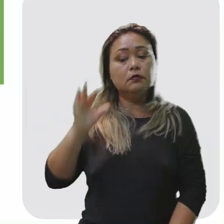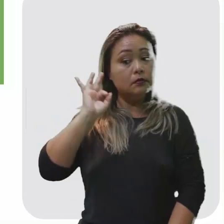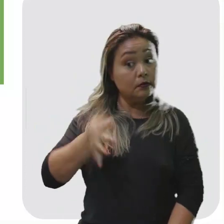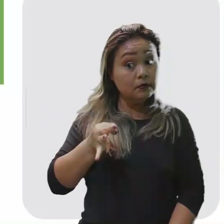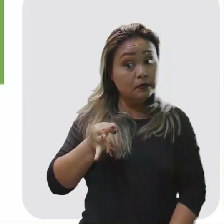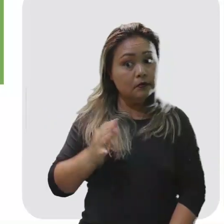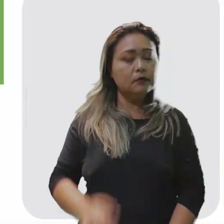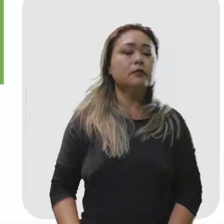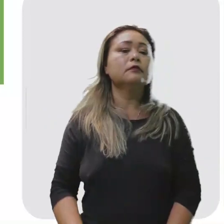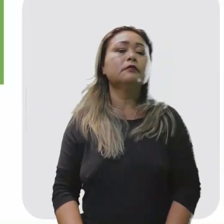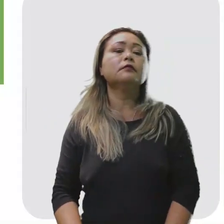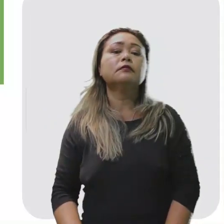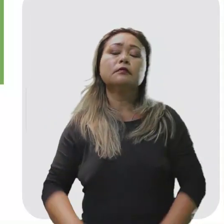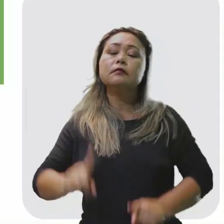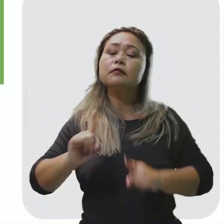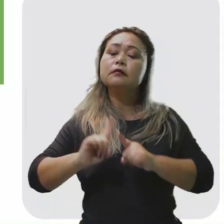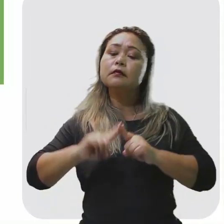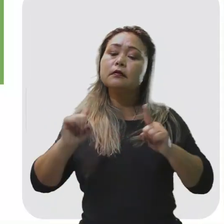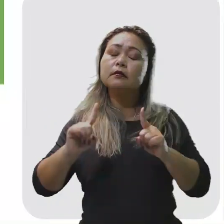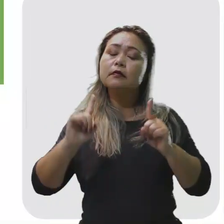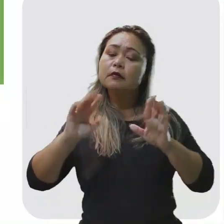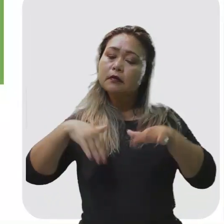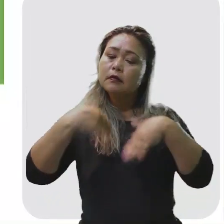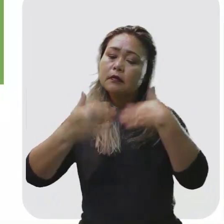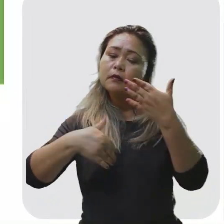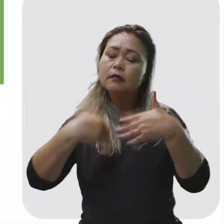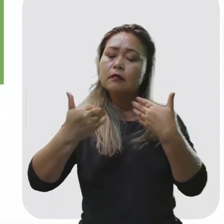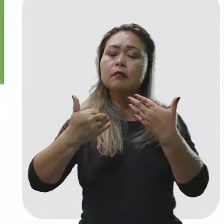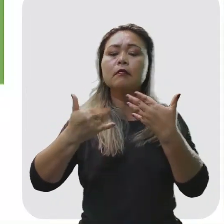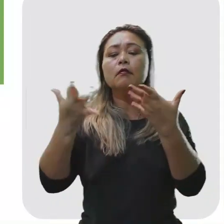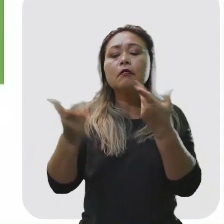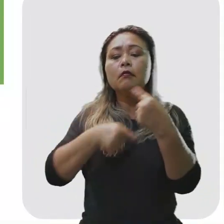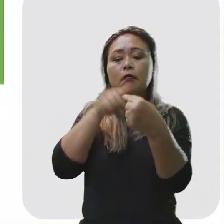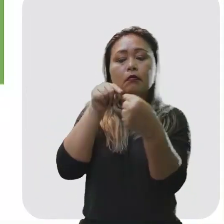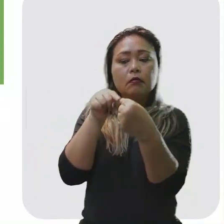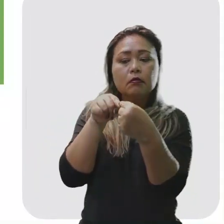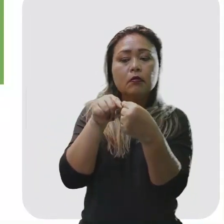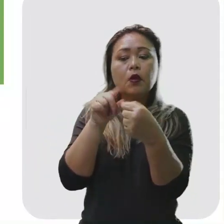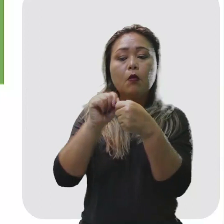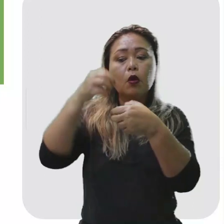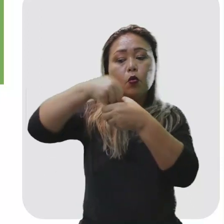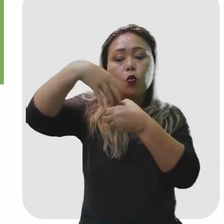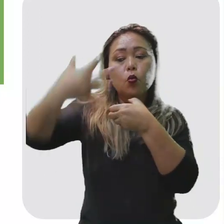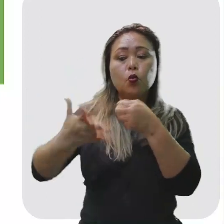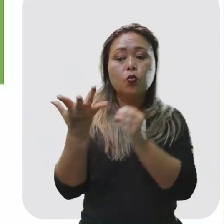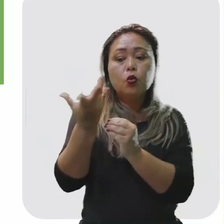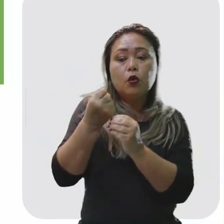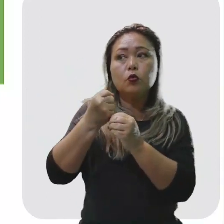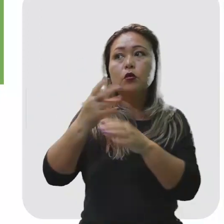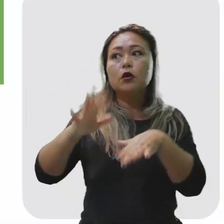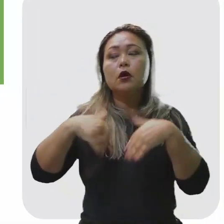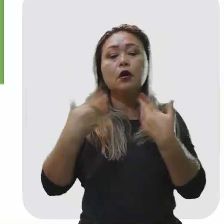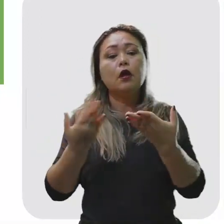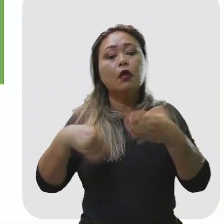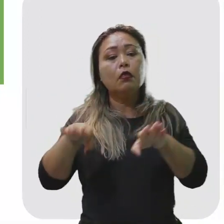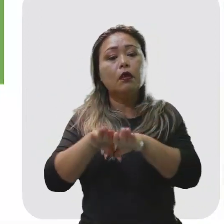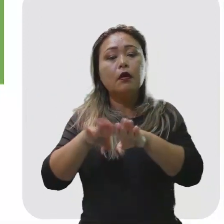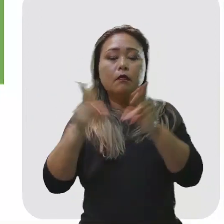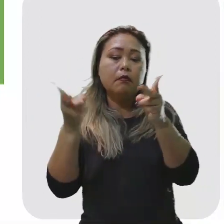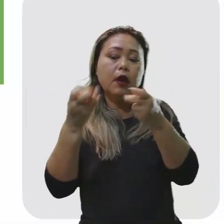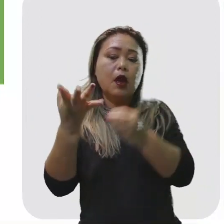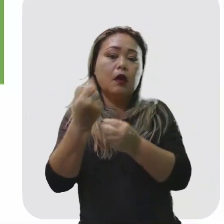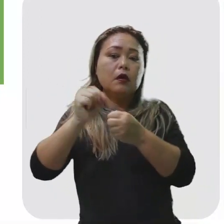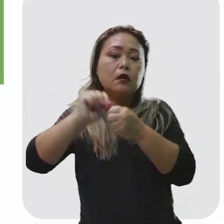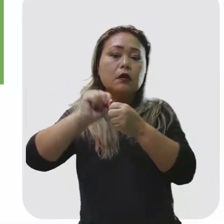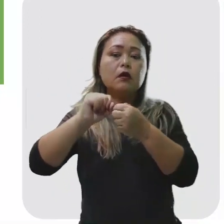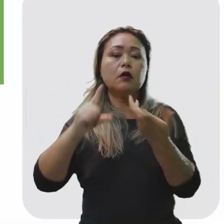certo? Mas vocês irão desenvolver muitas habilidades aí por meio dos conteúdos de arte. Também perceber